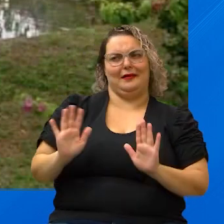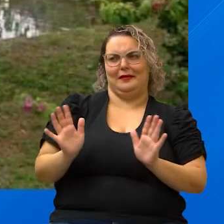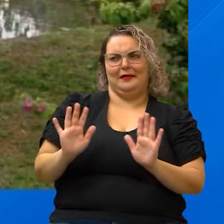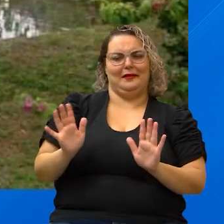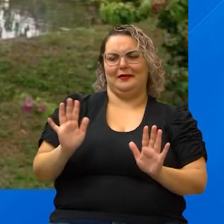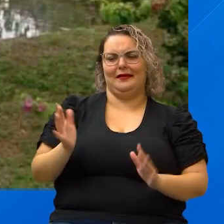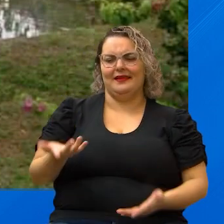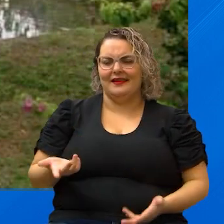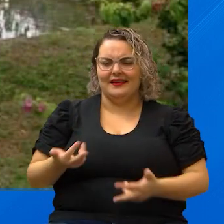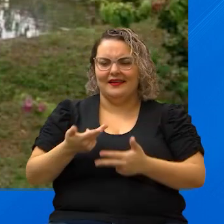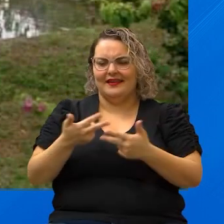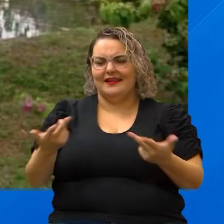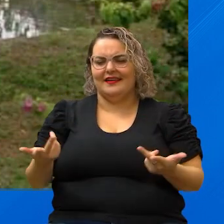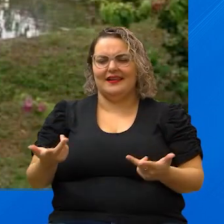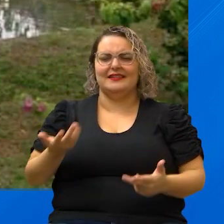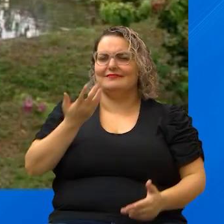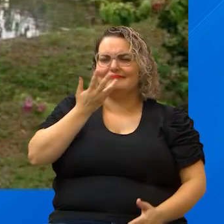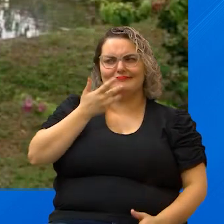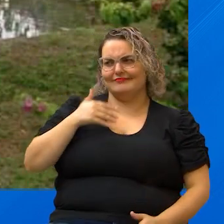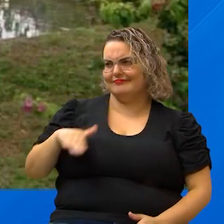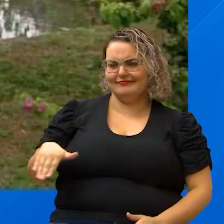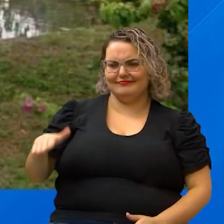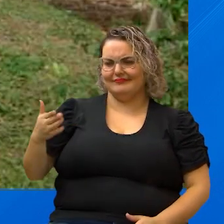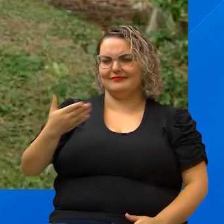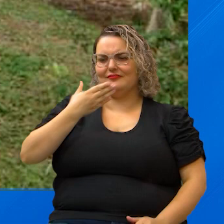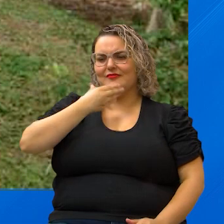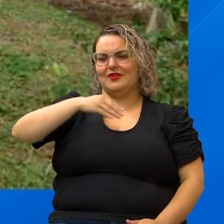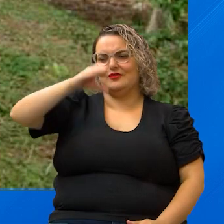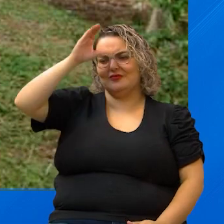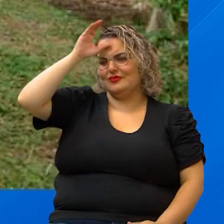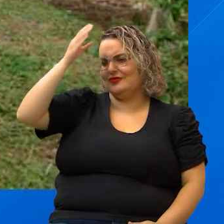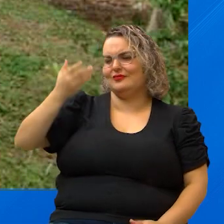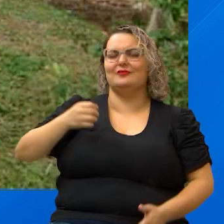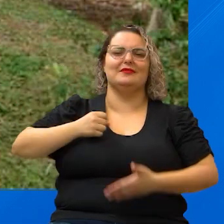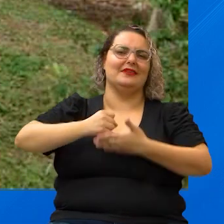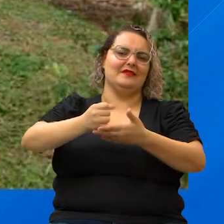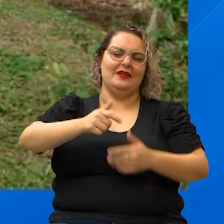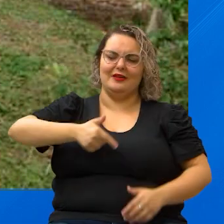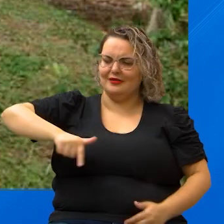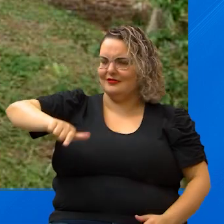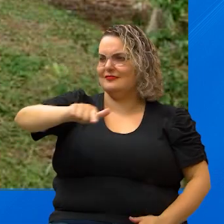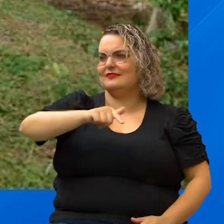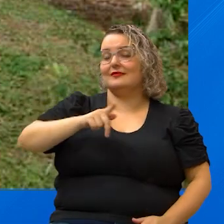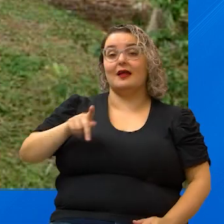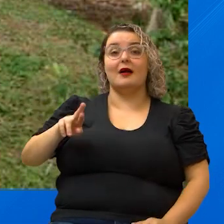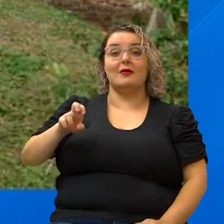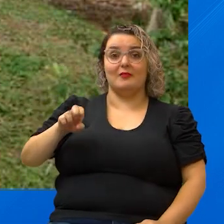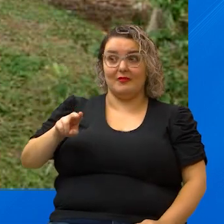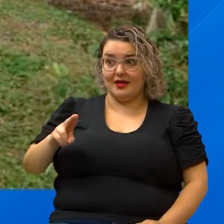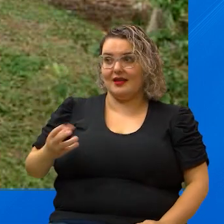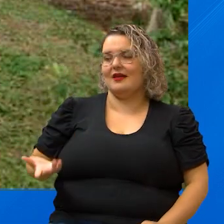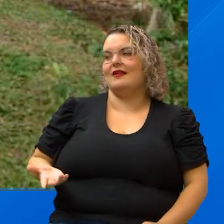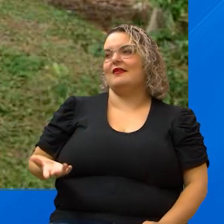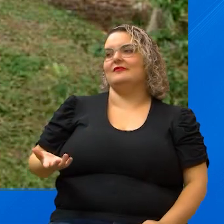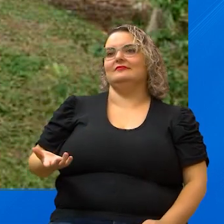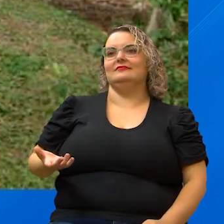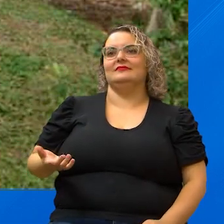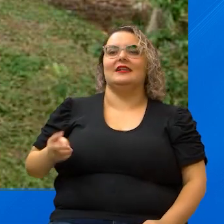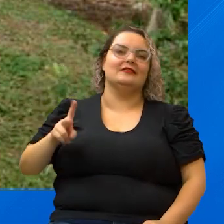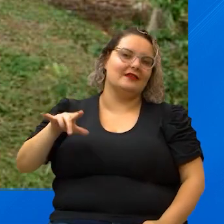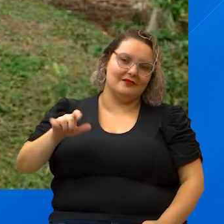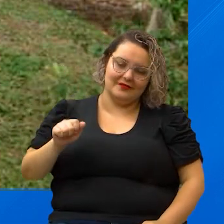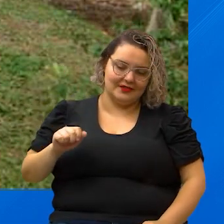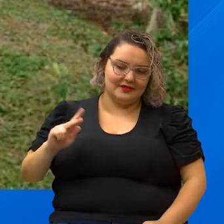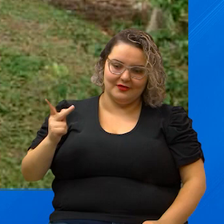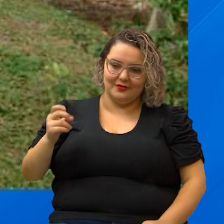nem sei. Isso é coisinha desde criança, meu tio levava a gente pescar nas lagoas lá da Prel, lá na Vila Hortolândia, né?